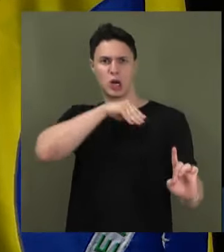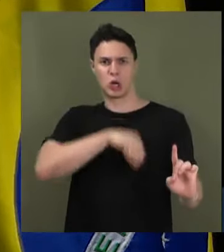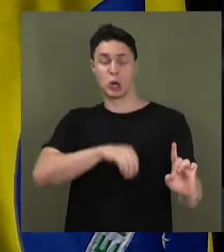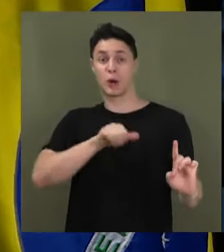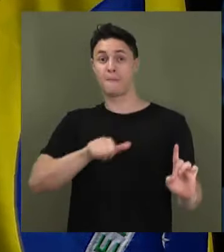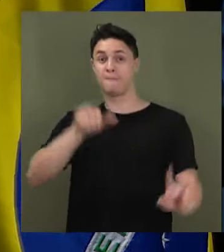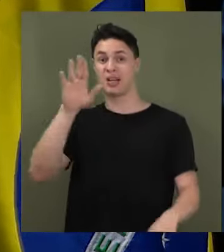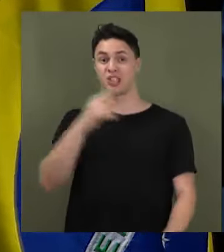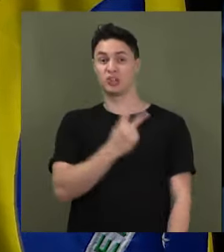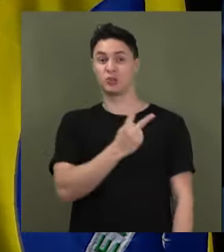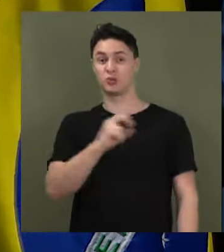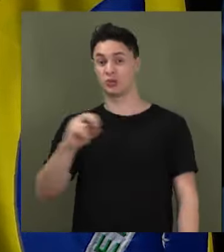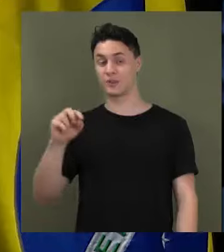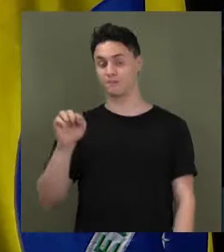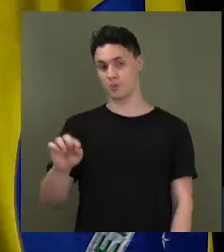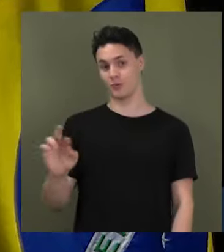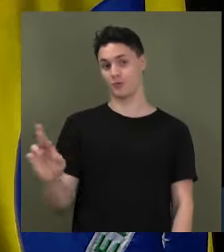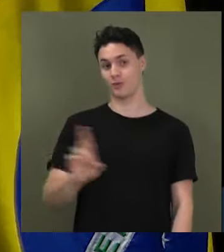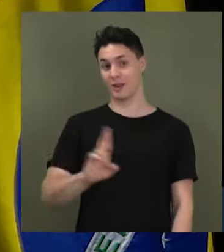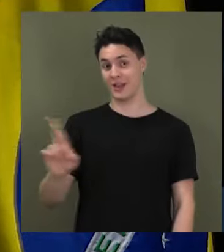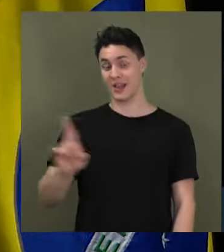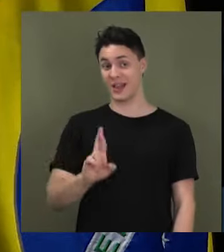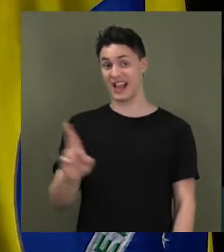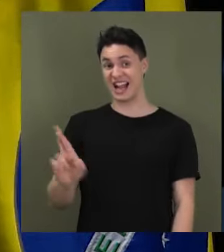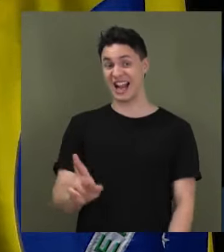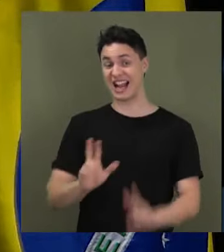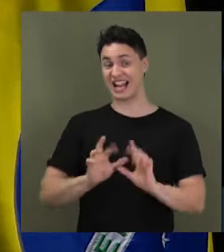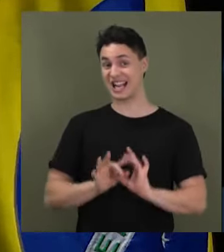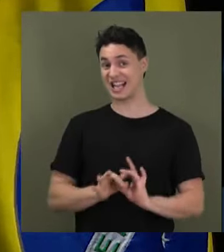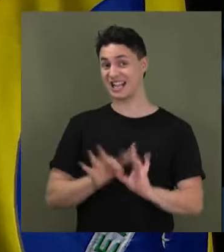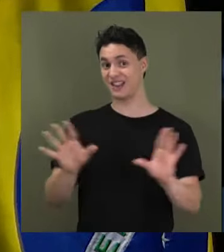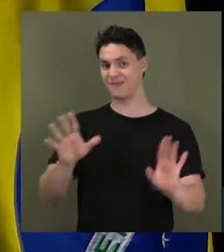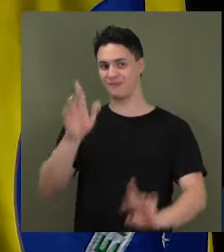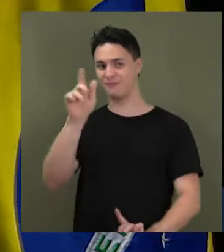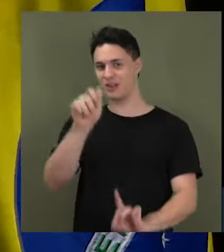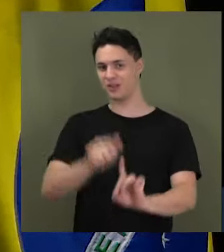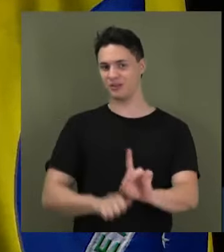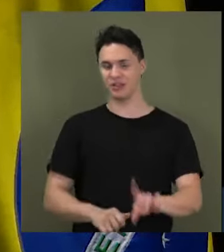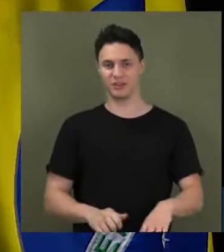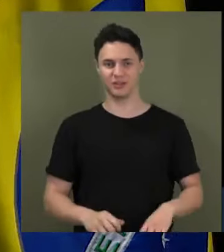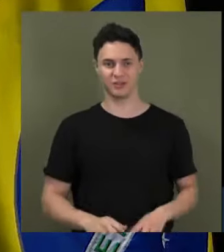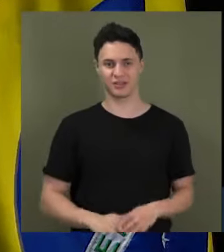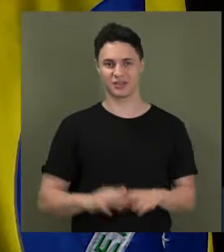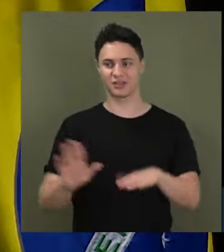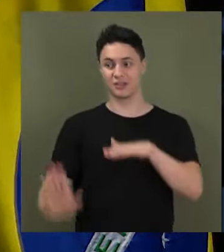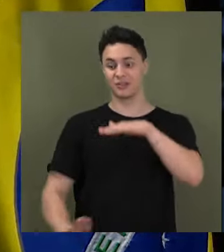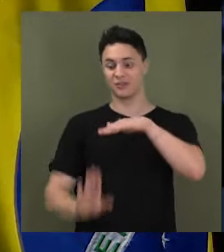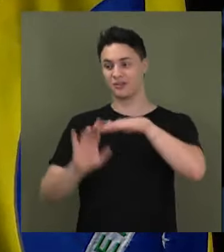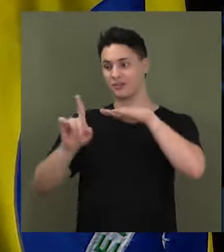de R$ 200 mil líquidos por mês. O teto constitucional é